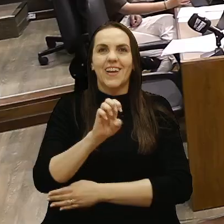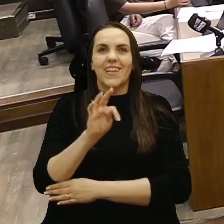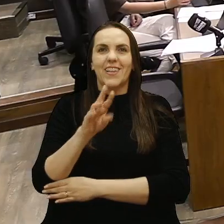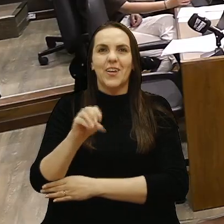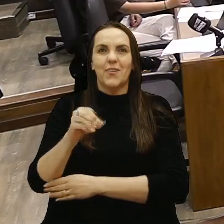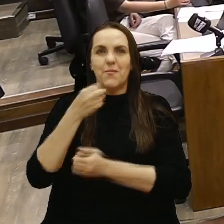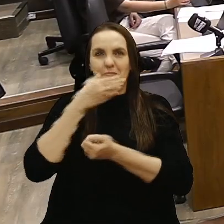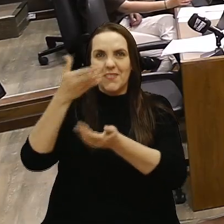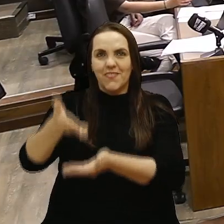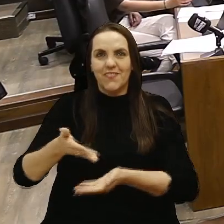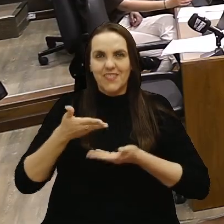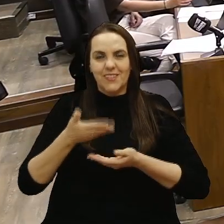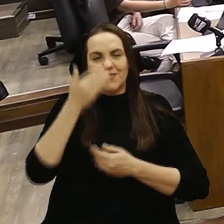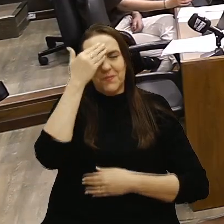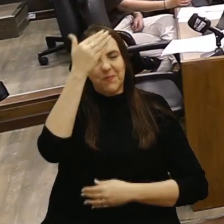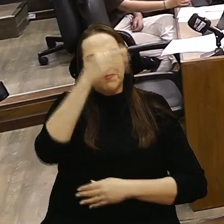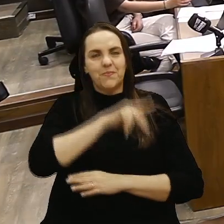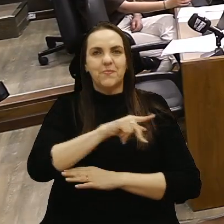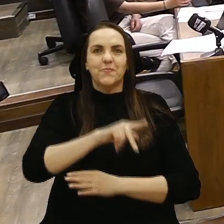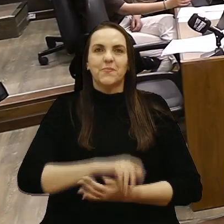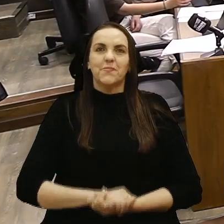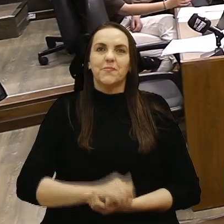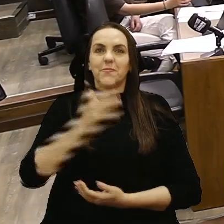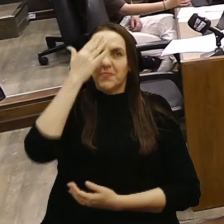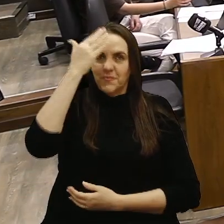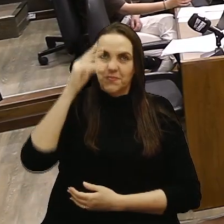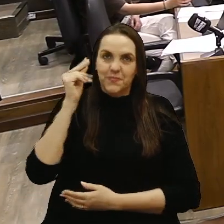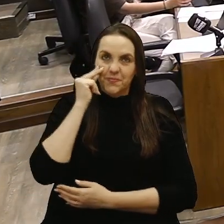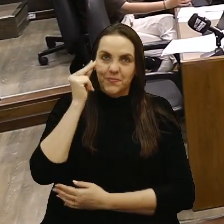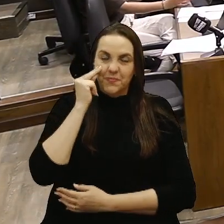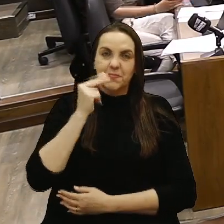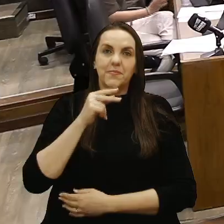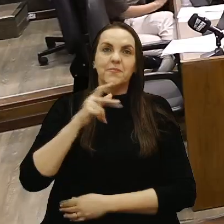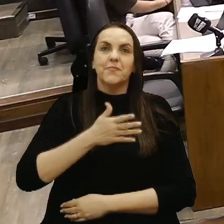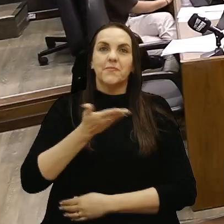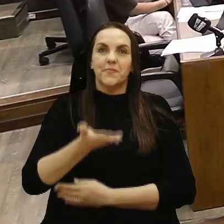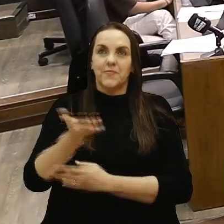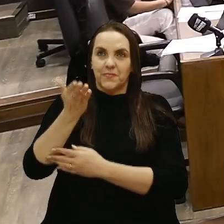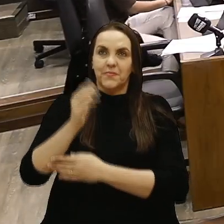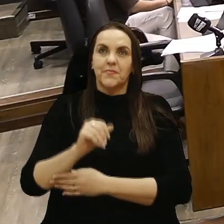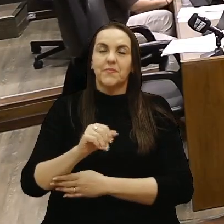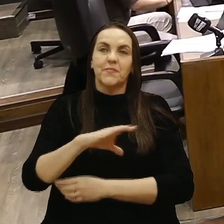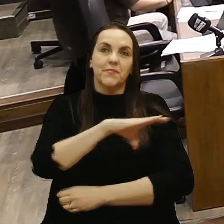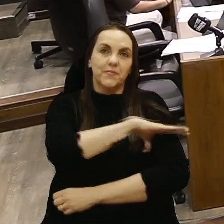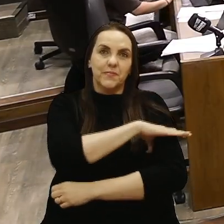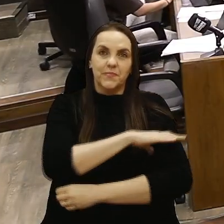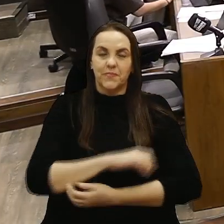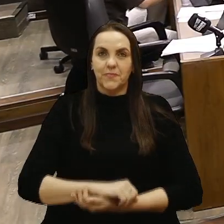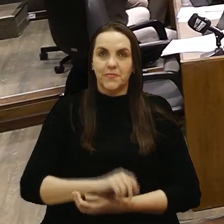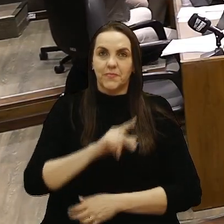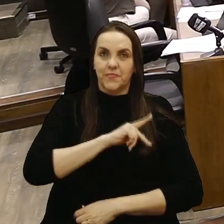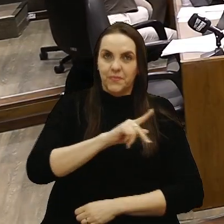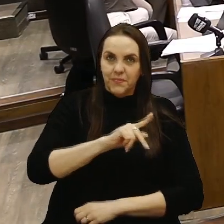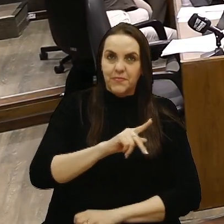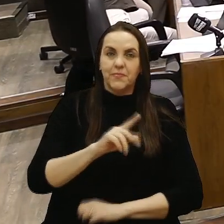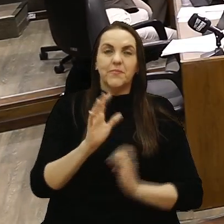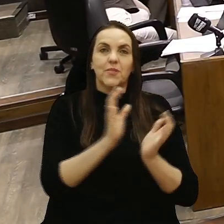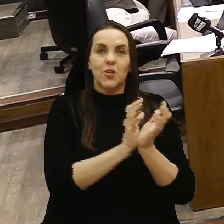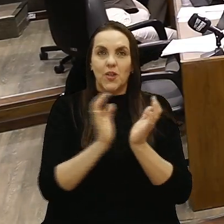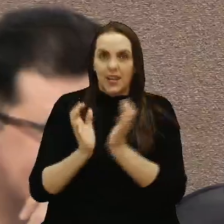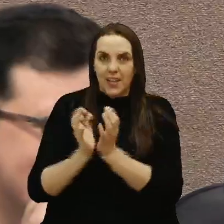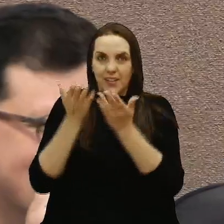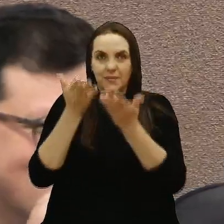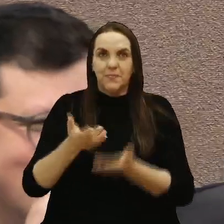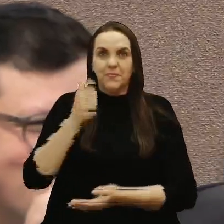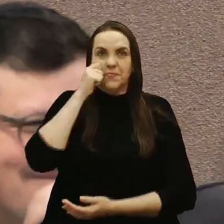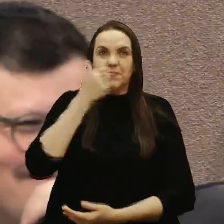presidente. Obrigado, vereador Cláudio Libardi. Com a palavra, vereador Capitão Ramon. Senhor presidente, nobres colegas aqui